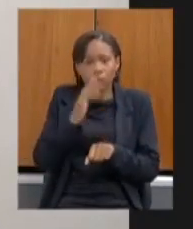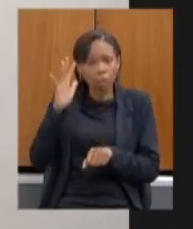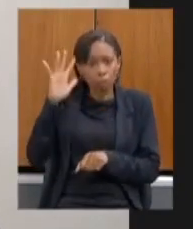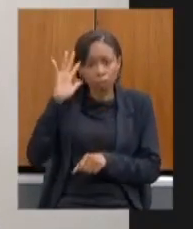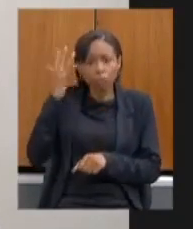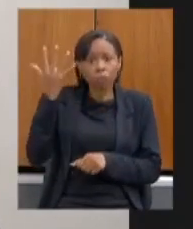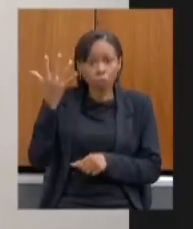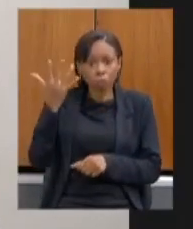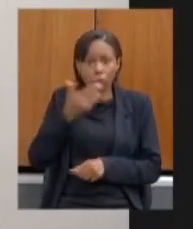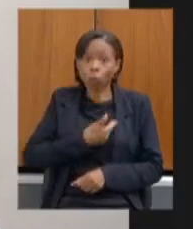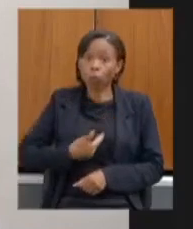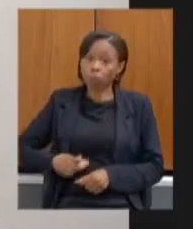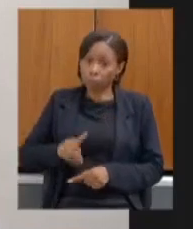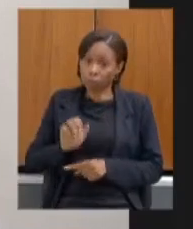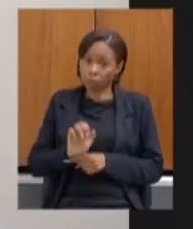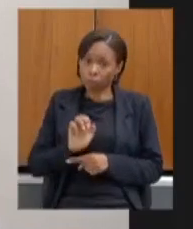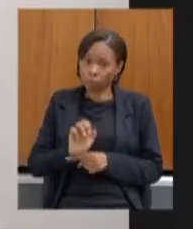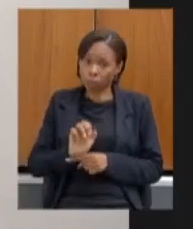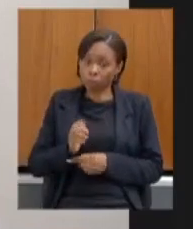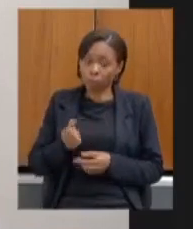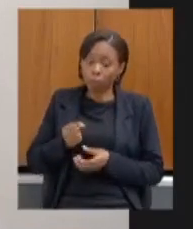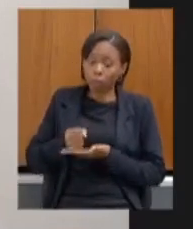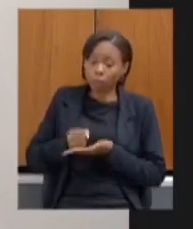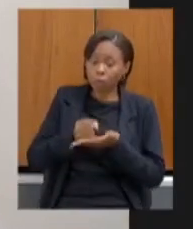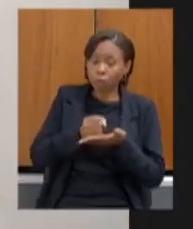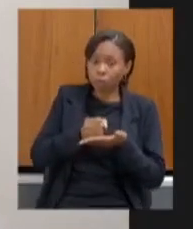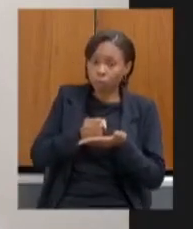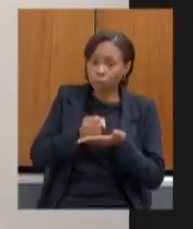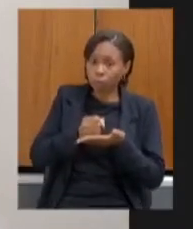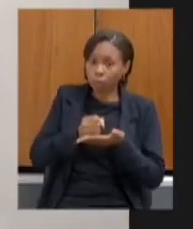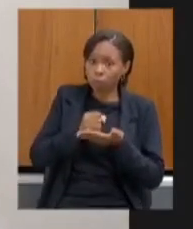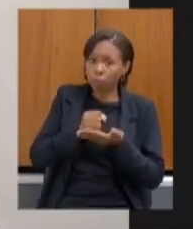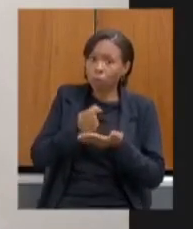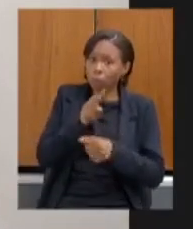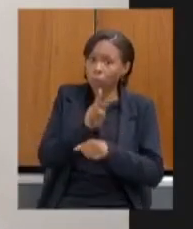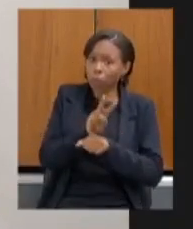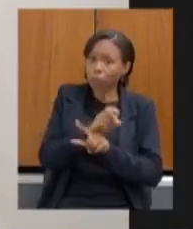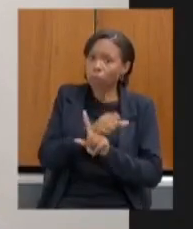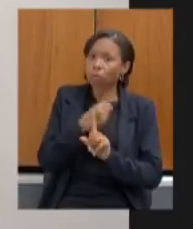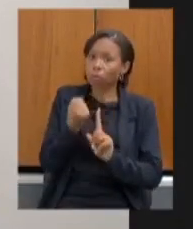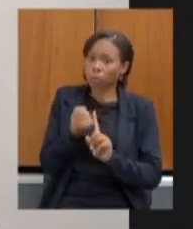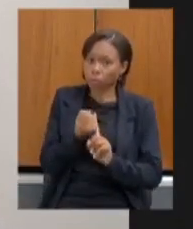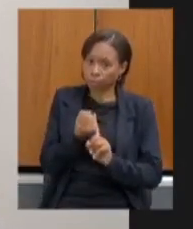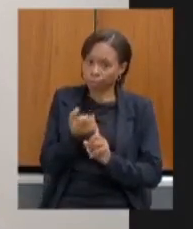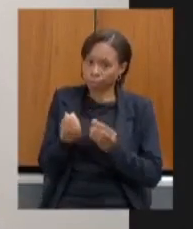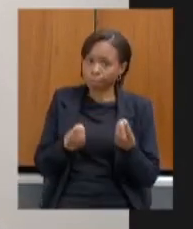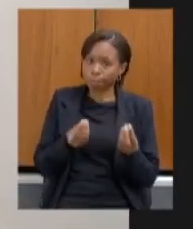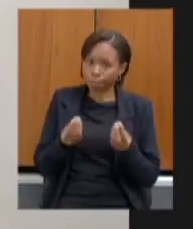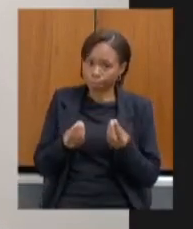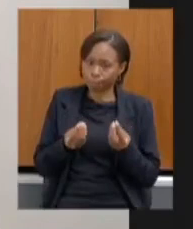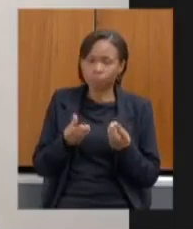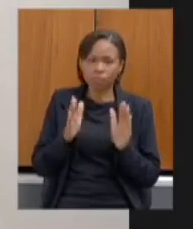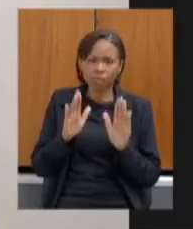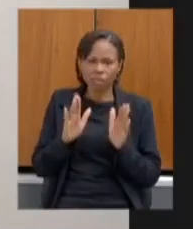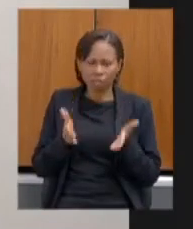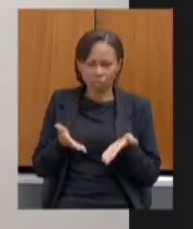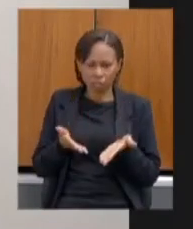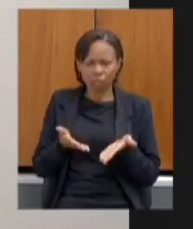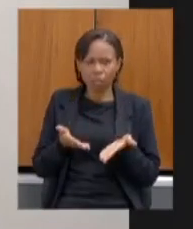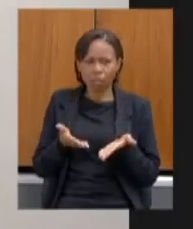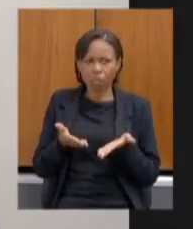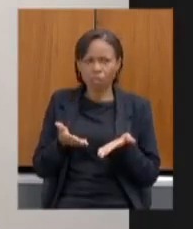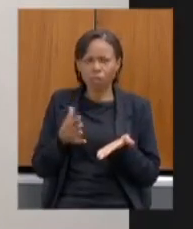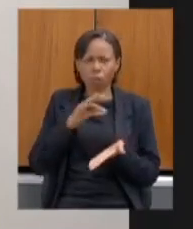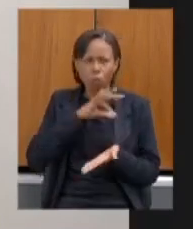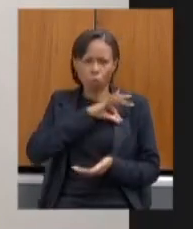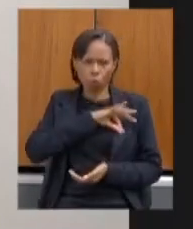rede de proteção social, porque nós teremos, nós já temos, só com a diminuição do valor